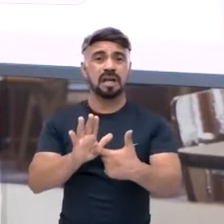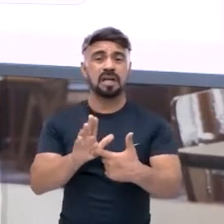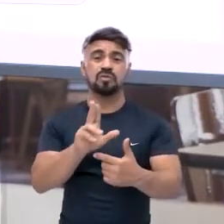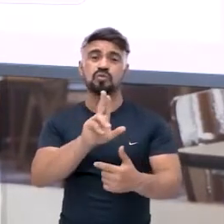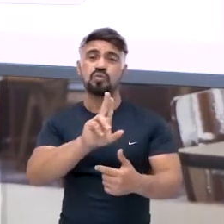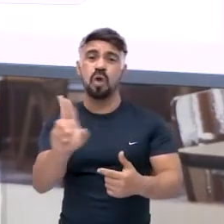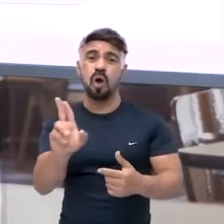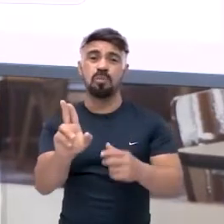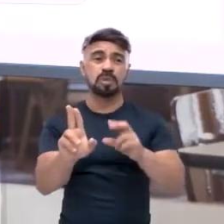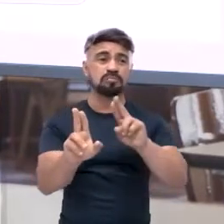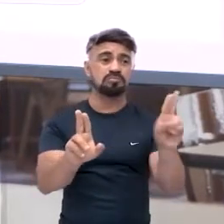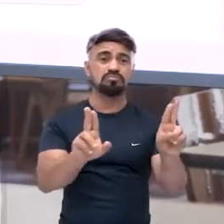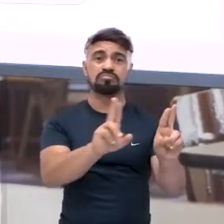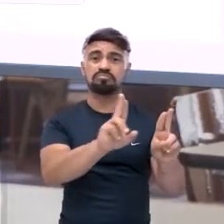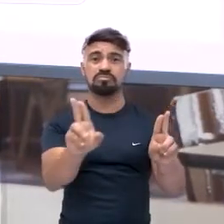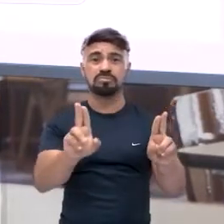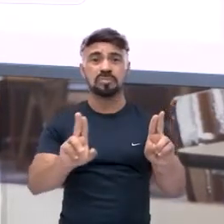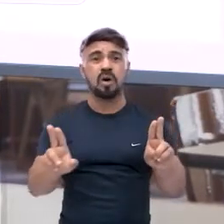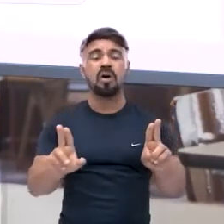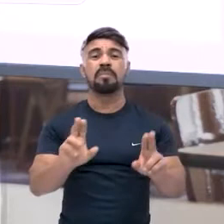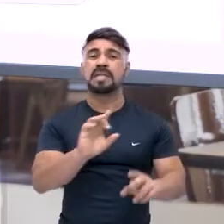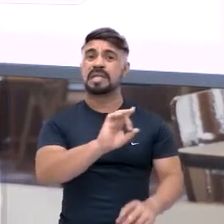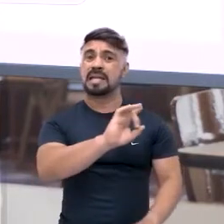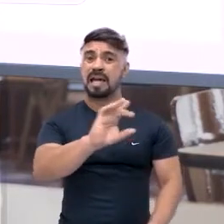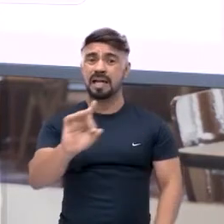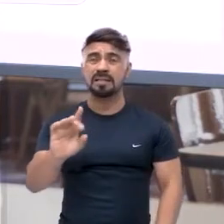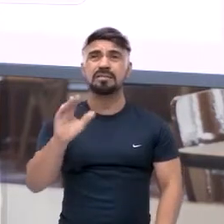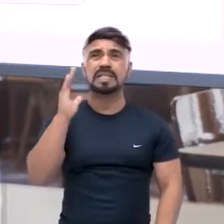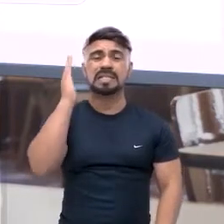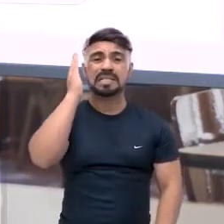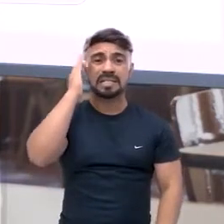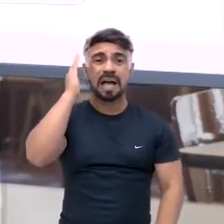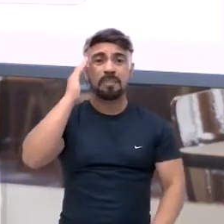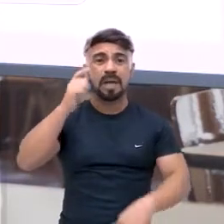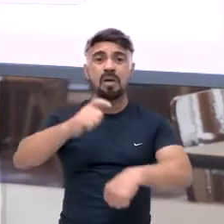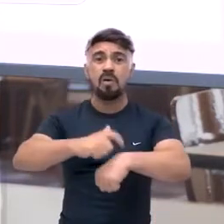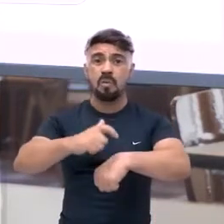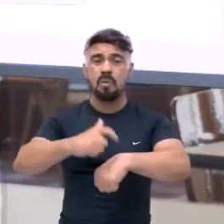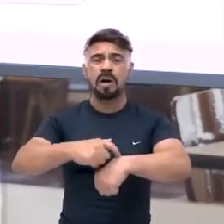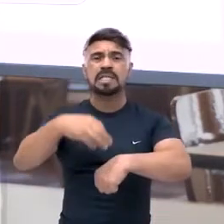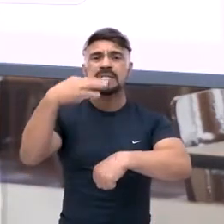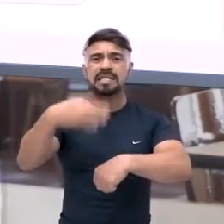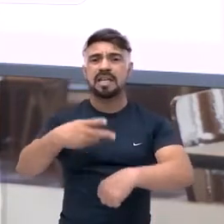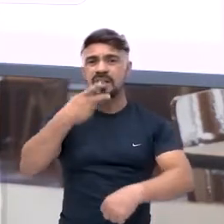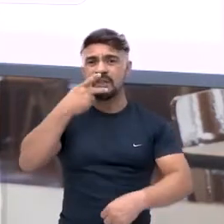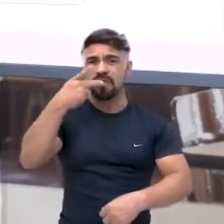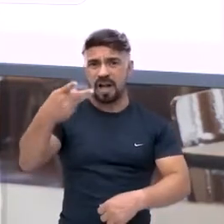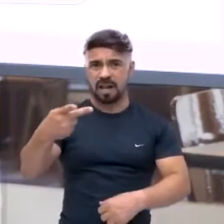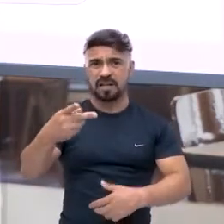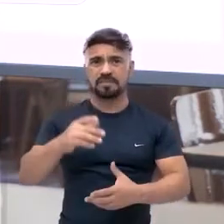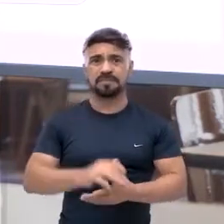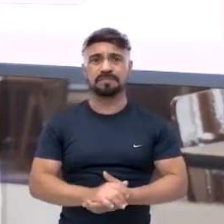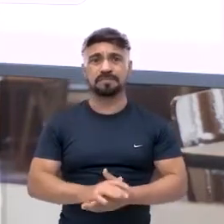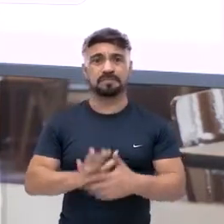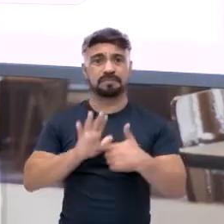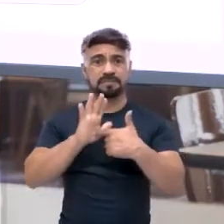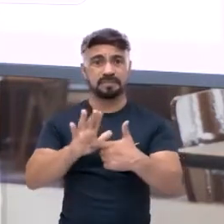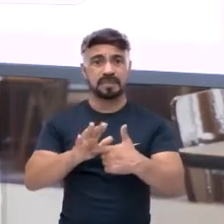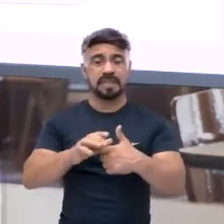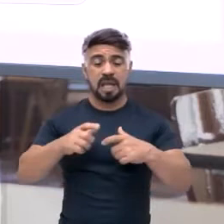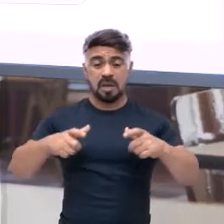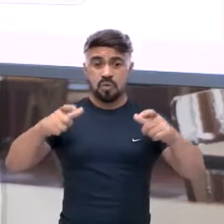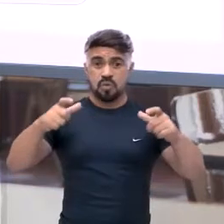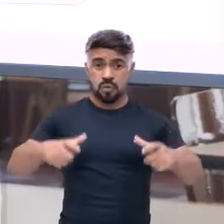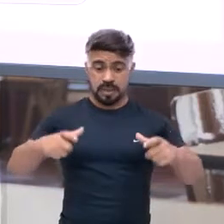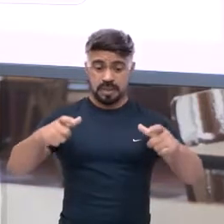destaque o nome do personagem, que é para que cada um saiba o momento certo de falar. Nós temos